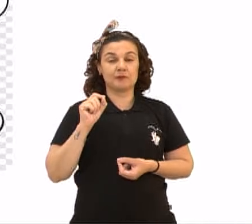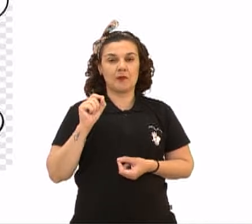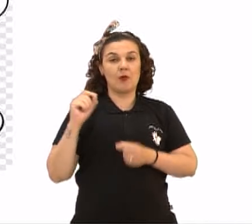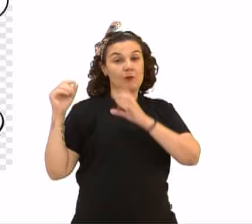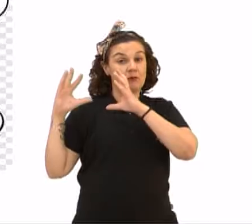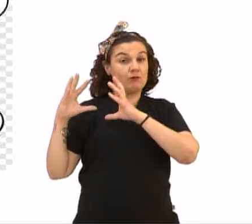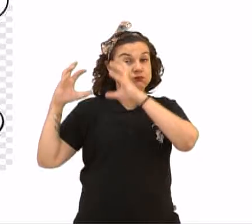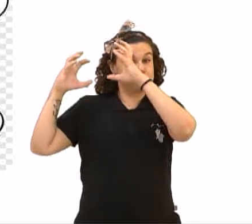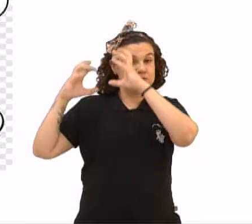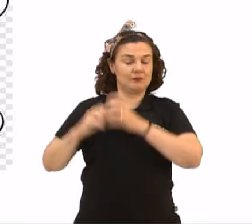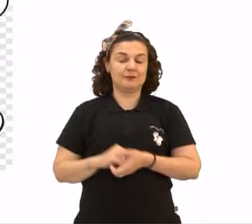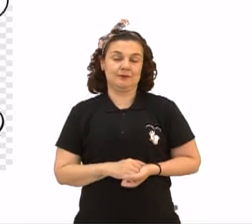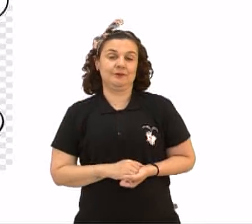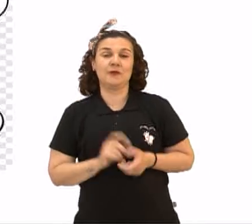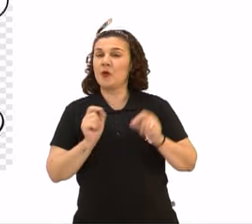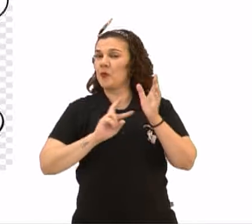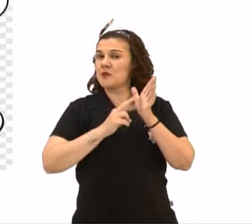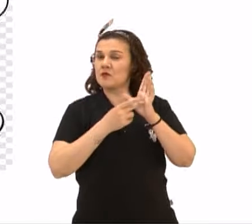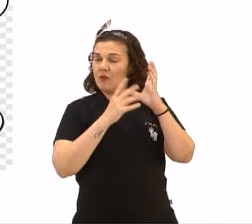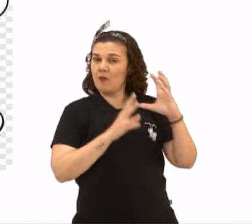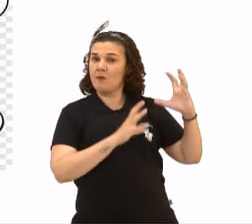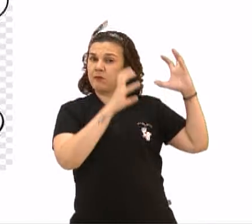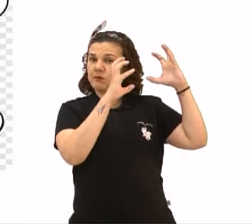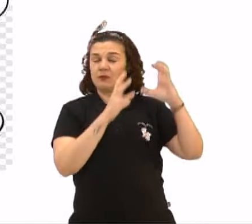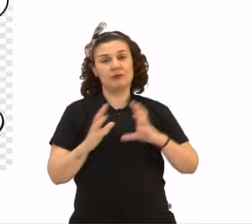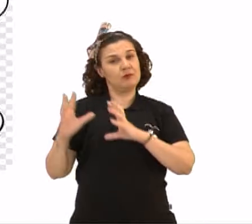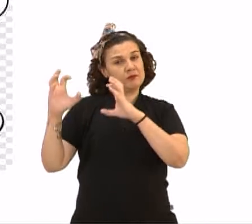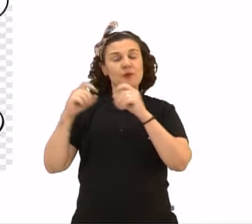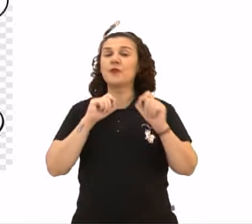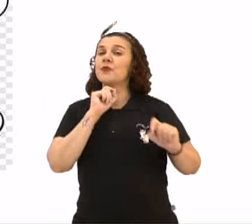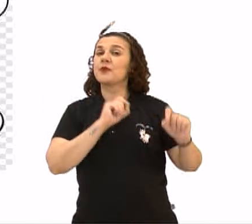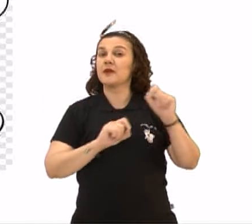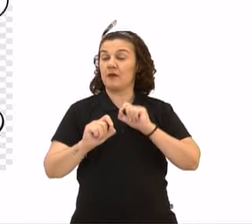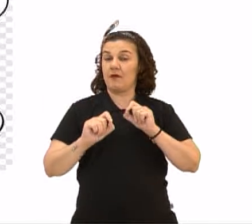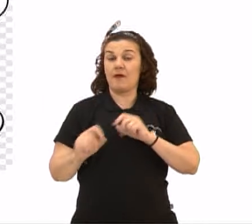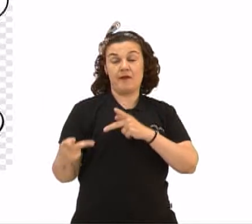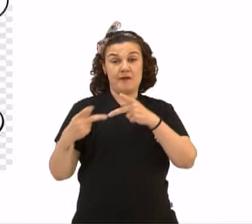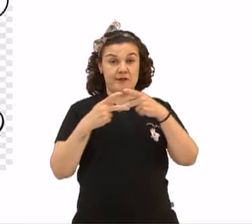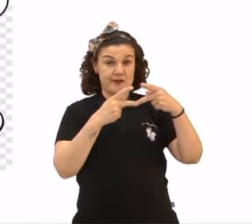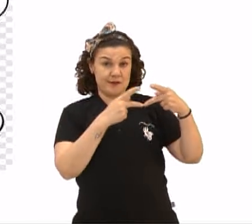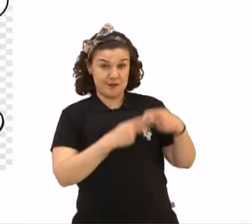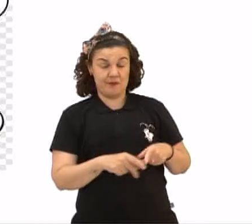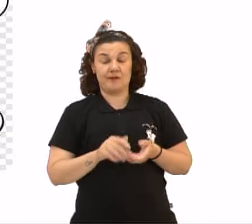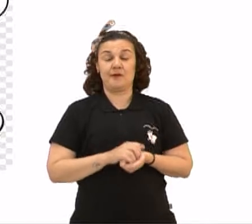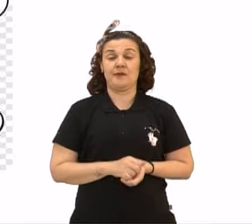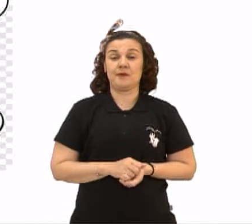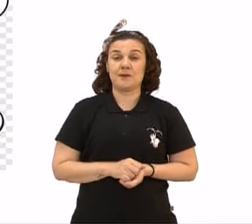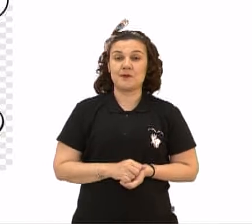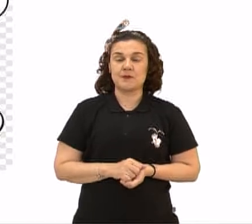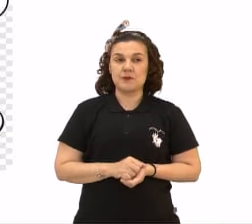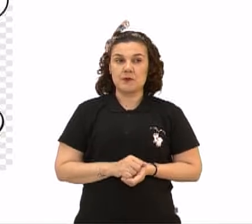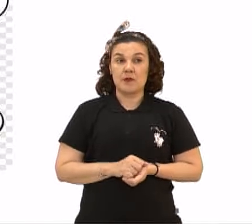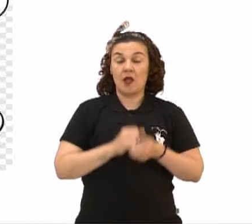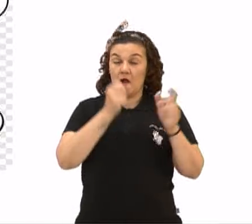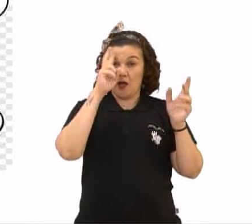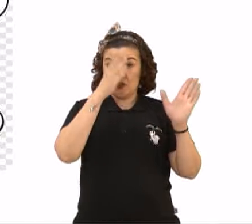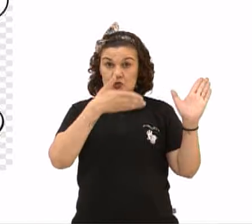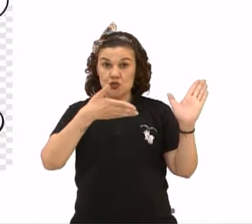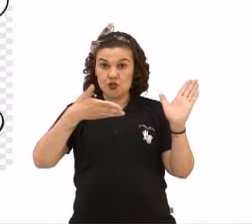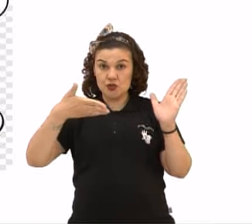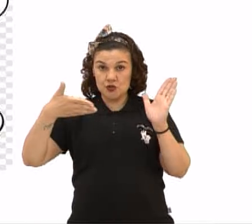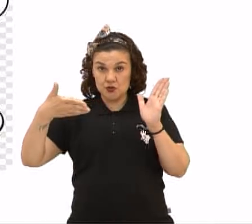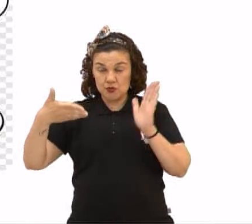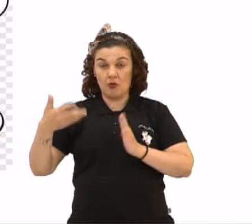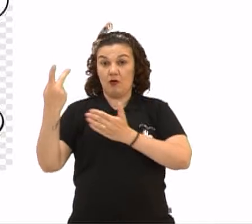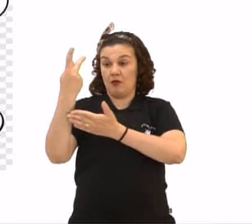os balões. Então, para que são usados esses balões? Então, nas HQs, que são as histórias em quadrinhos, em que o enredo são contados